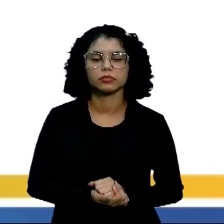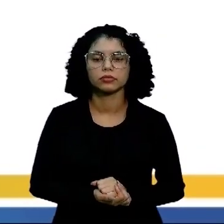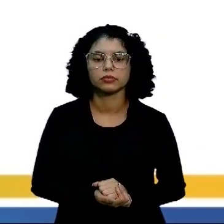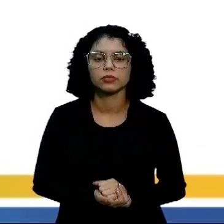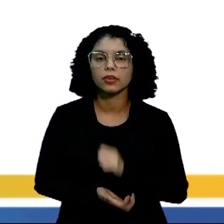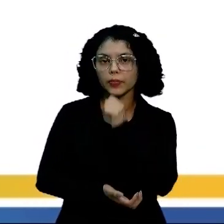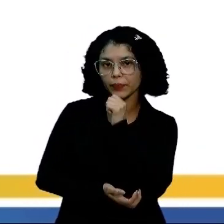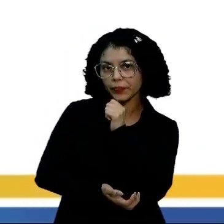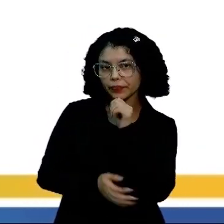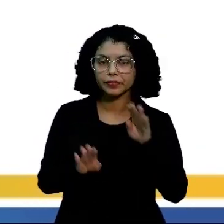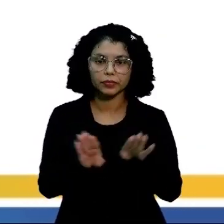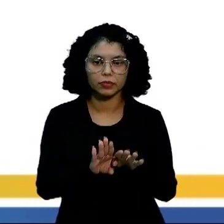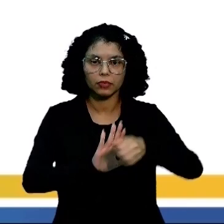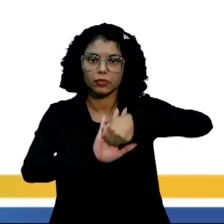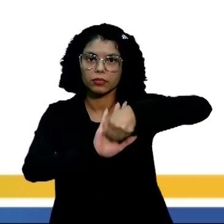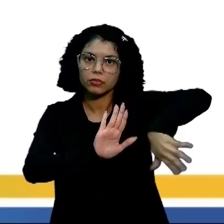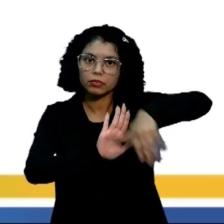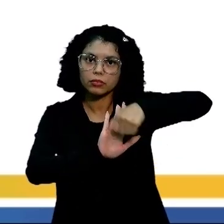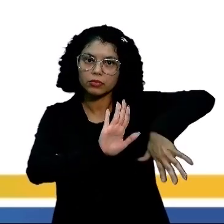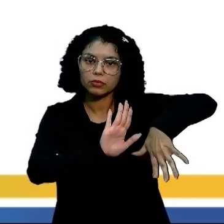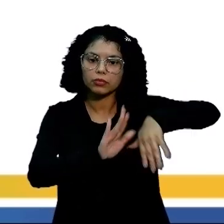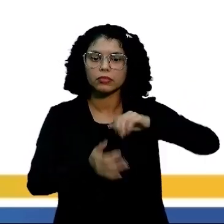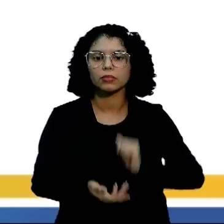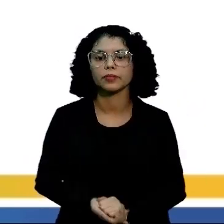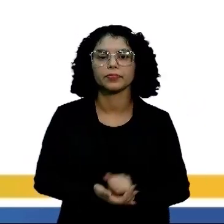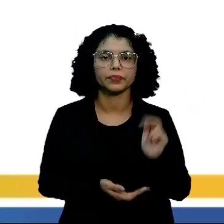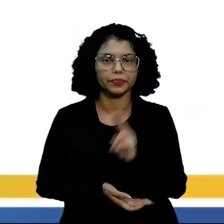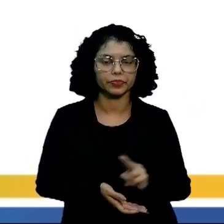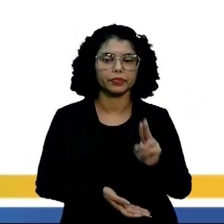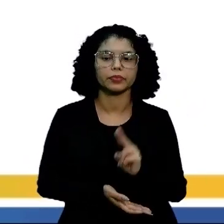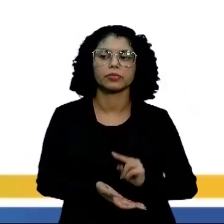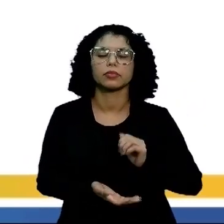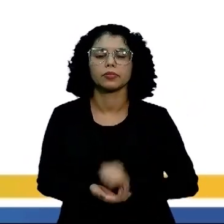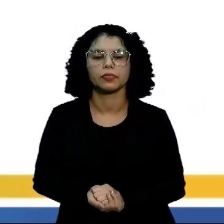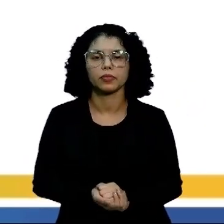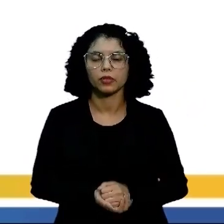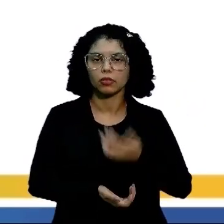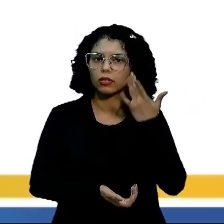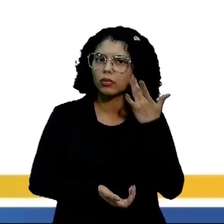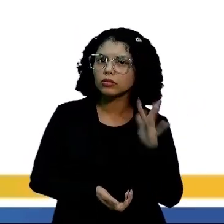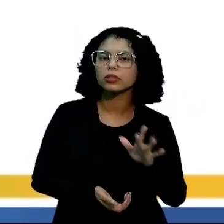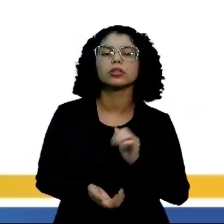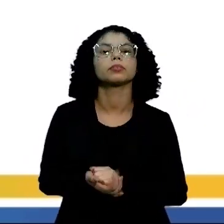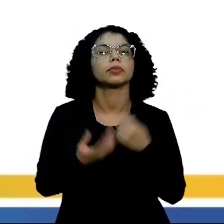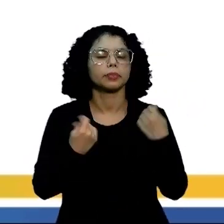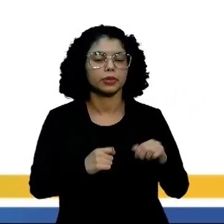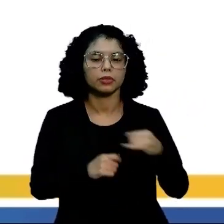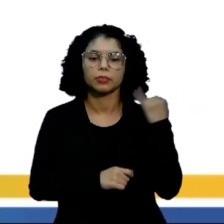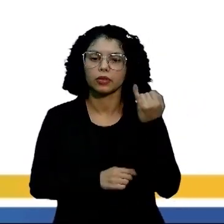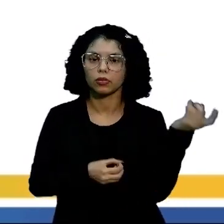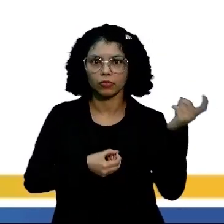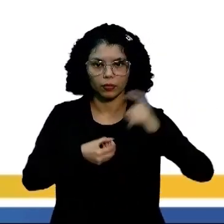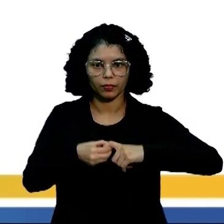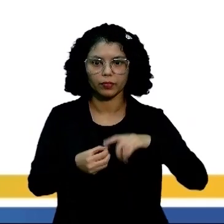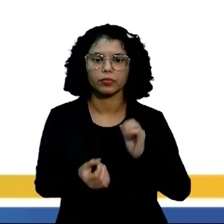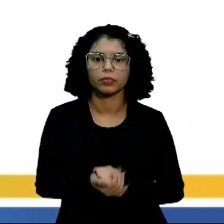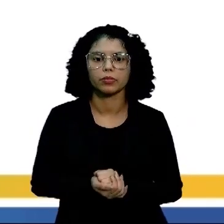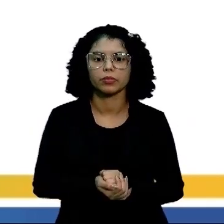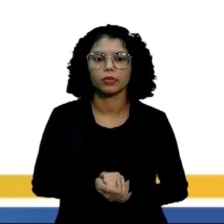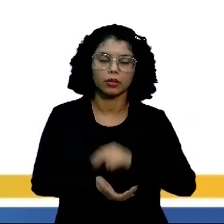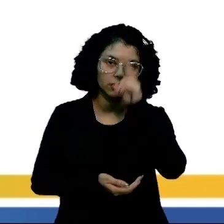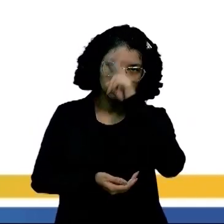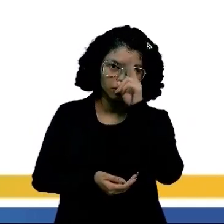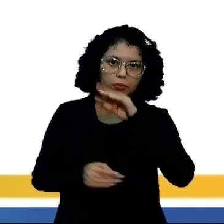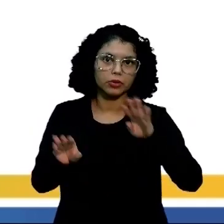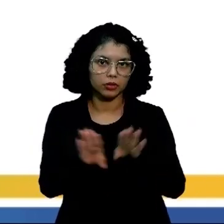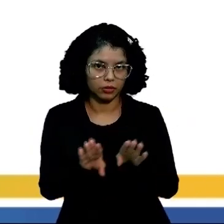E aí a gente tem o uso de figuras de linguagem. De repente, se você não lembra, é importante que retome. Só vale ressaltar